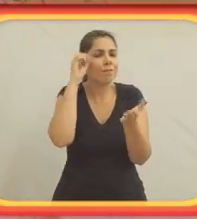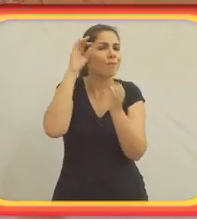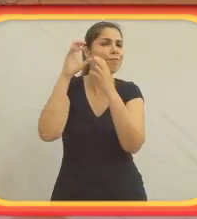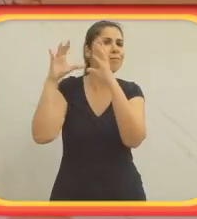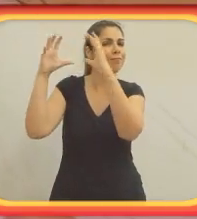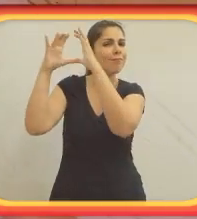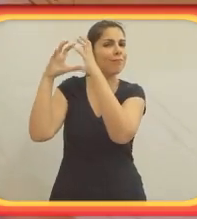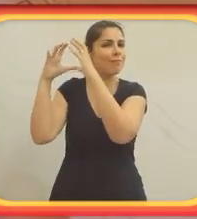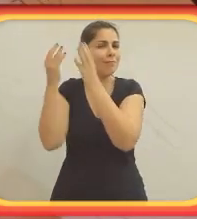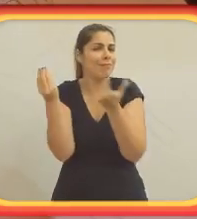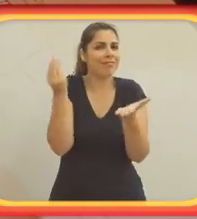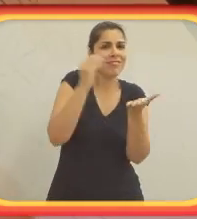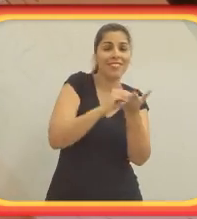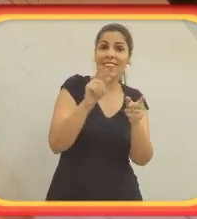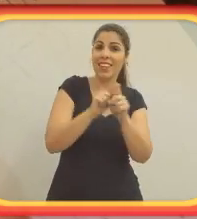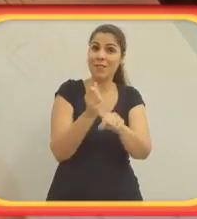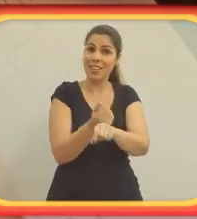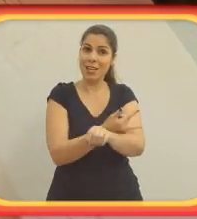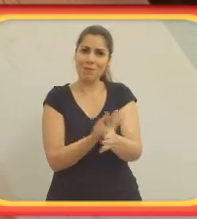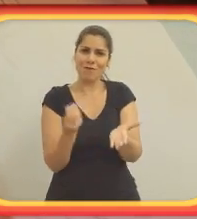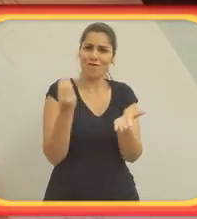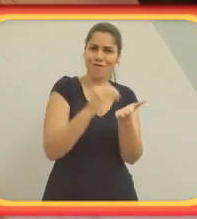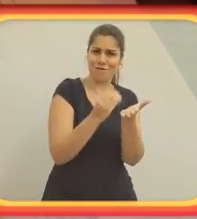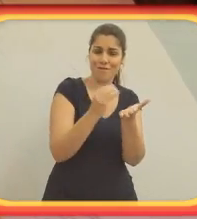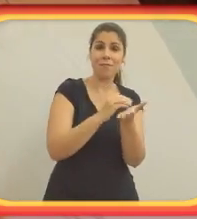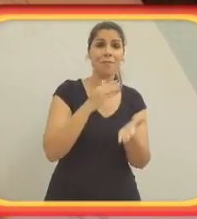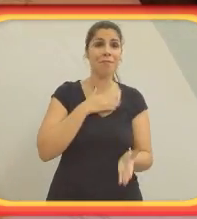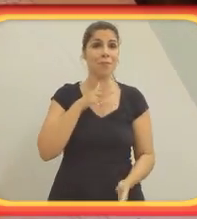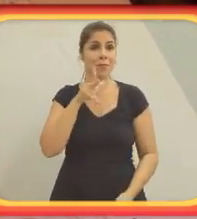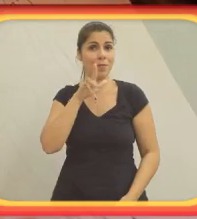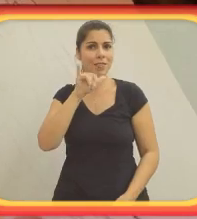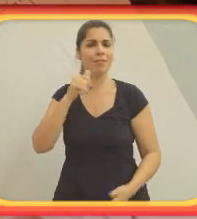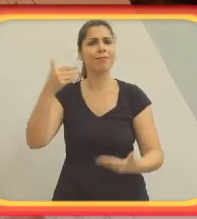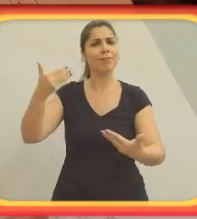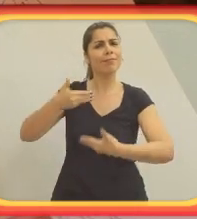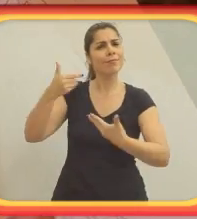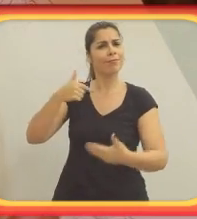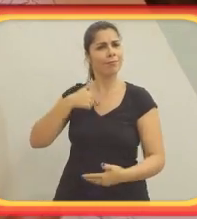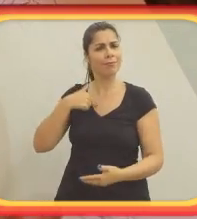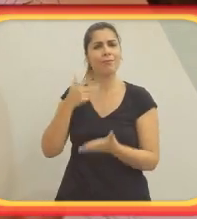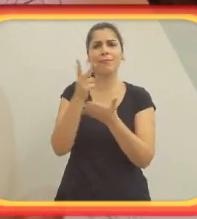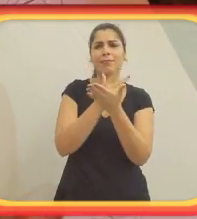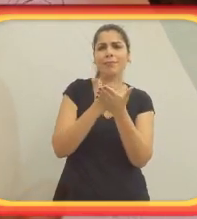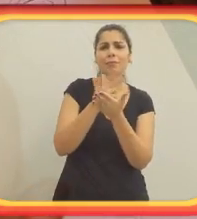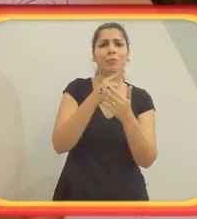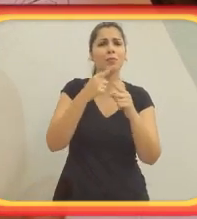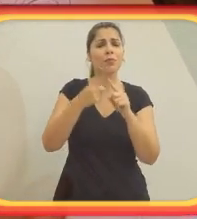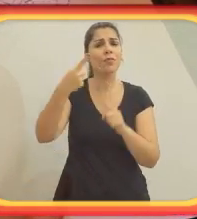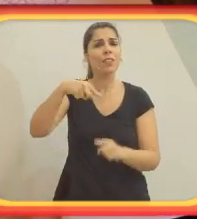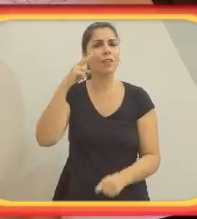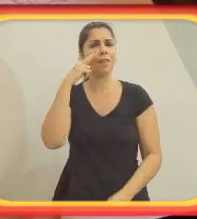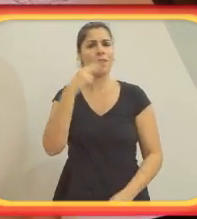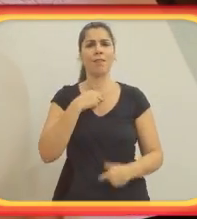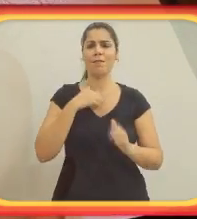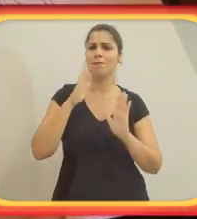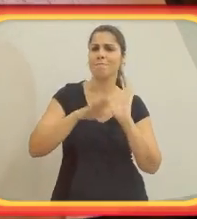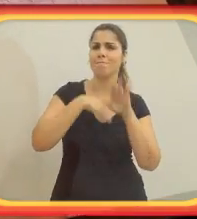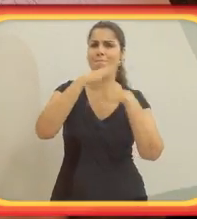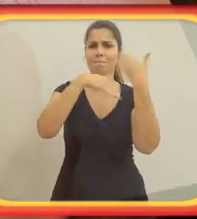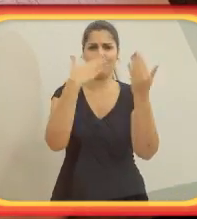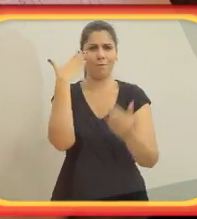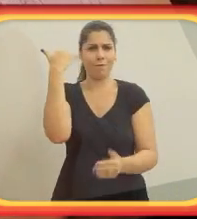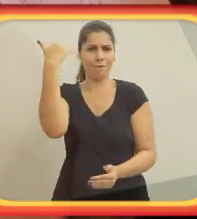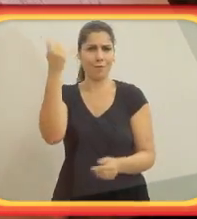é colocar o papel, é o que eu imagino, a minha imaginação e as minhas emoções também.